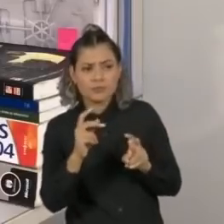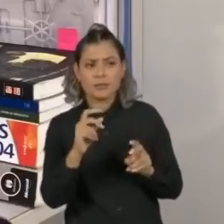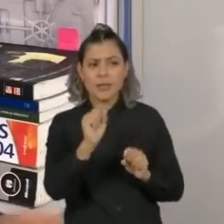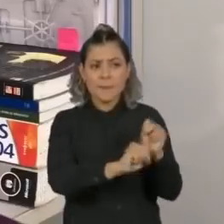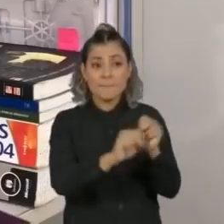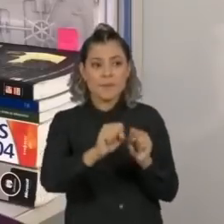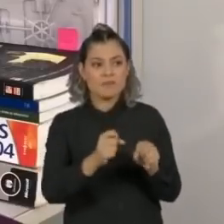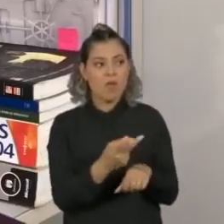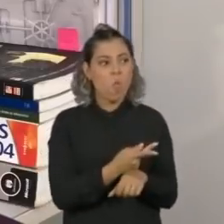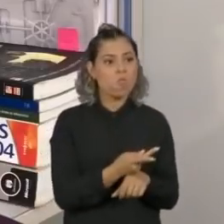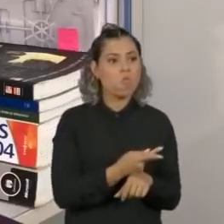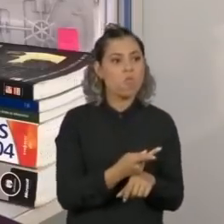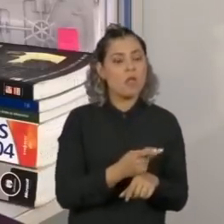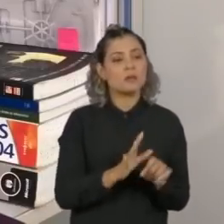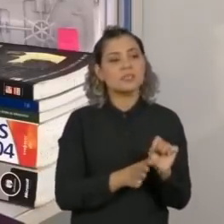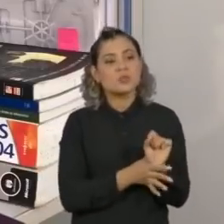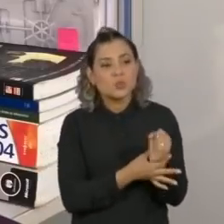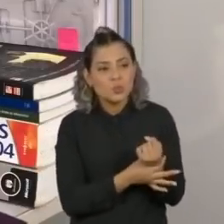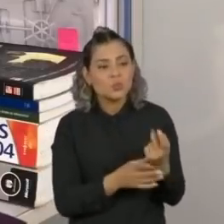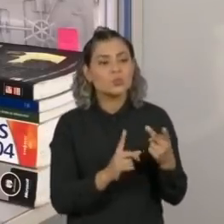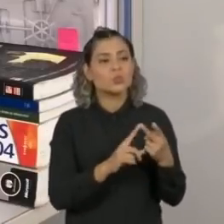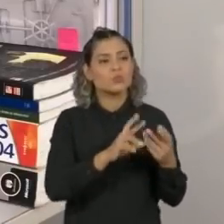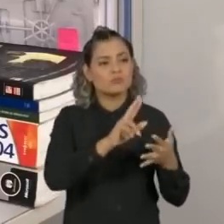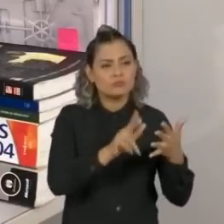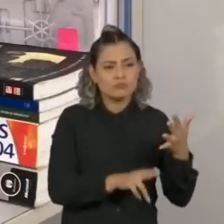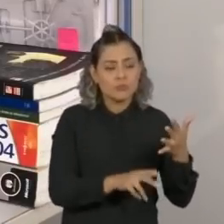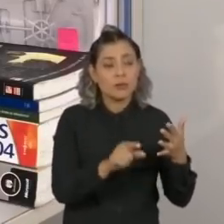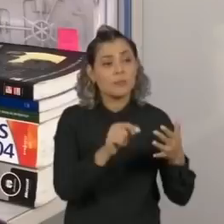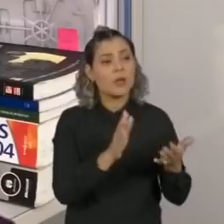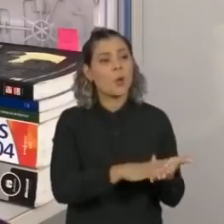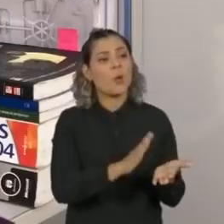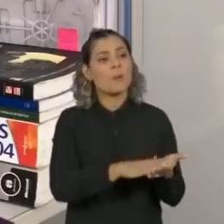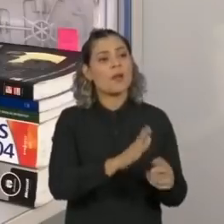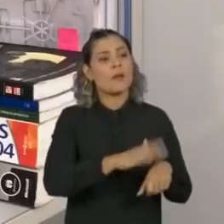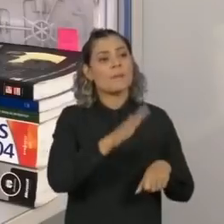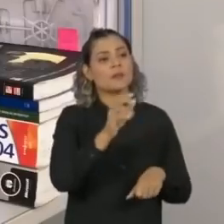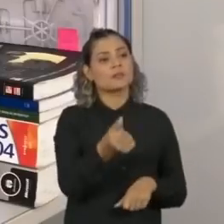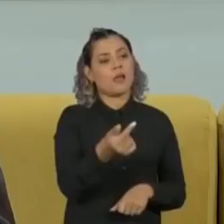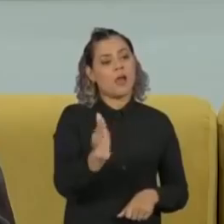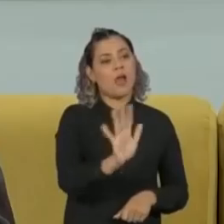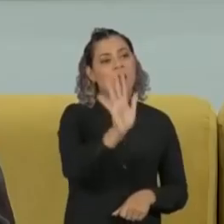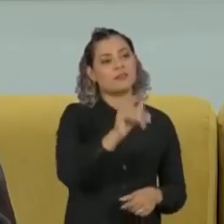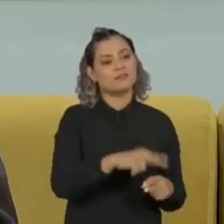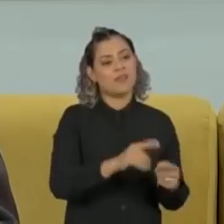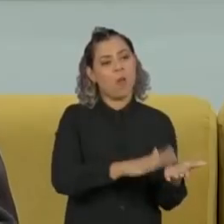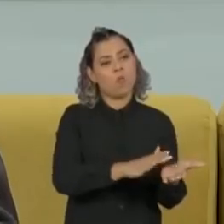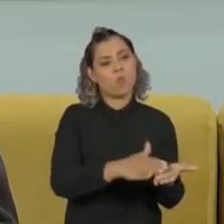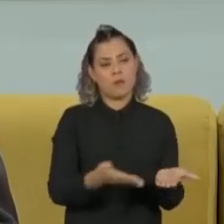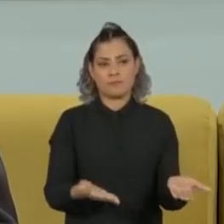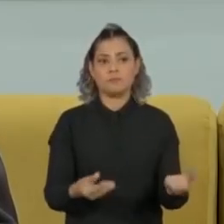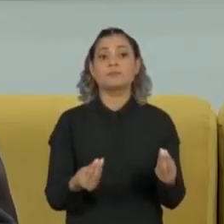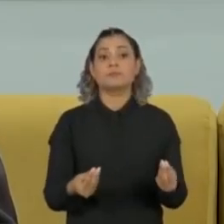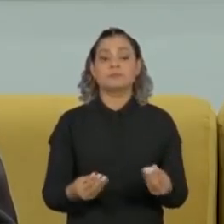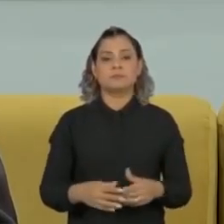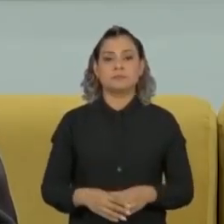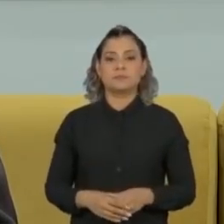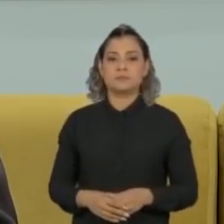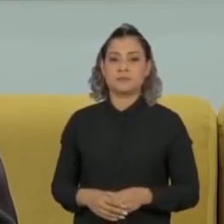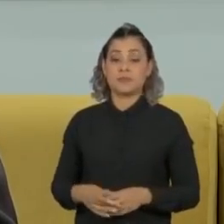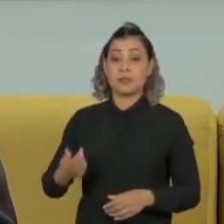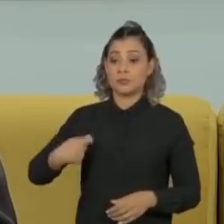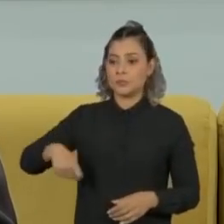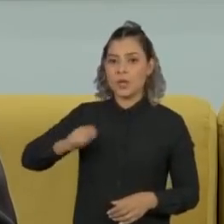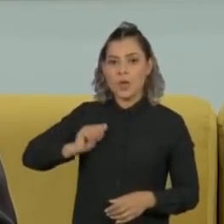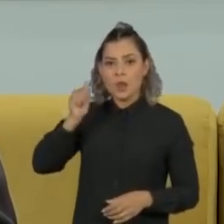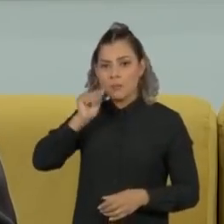empresas, por exemplo, seguradoras, entre outras, para poder cobrar mais desses cidadãos. Uma construtora espanhola